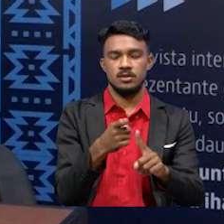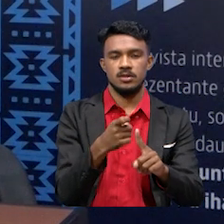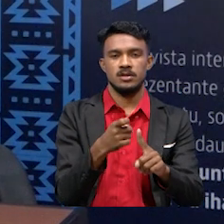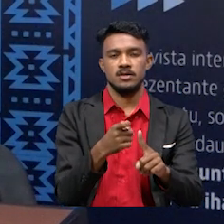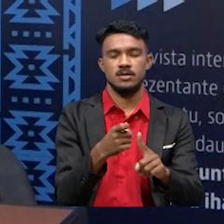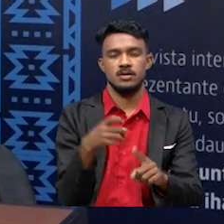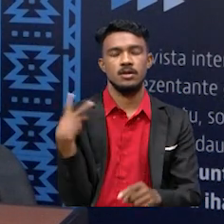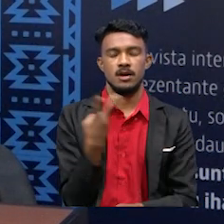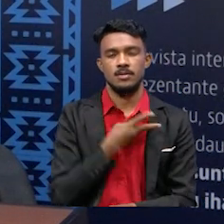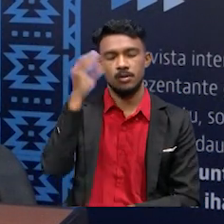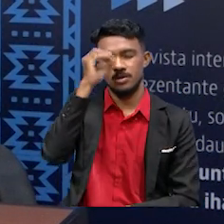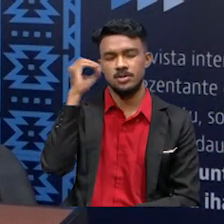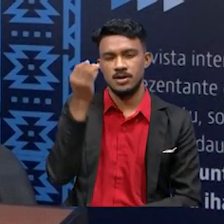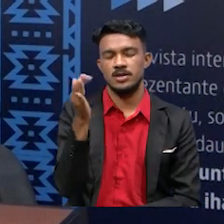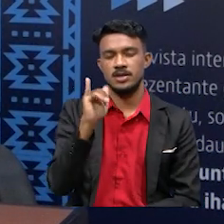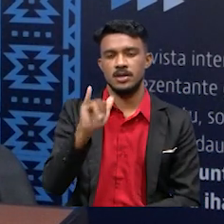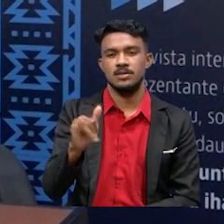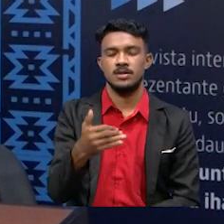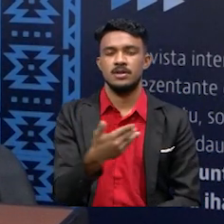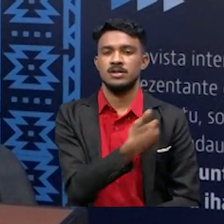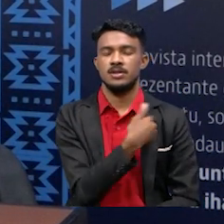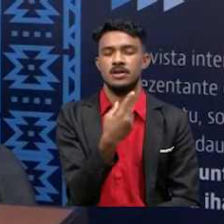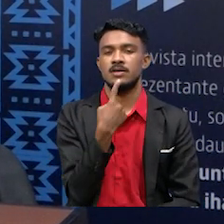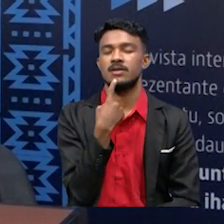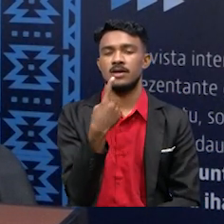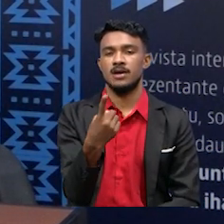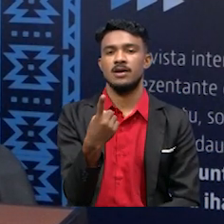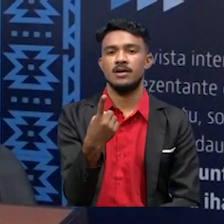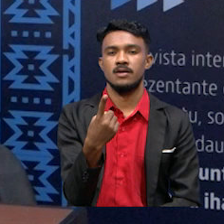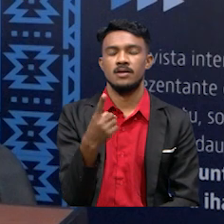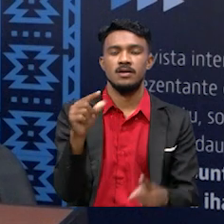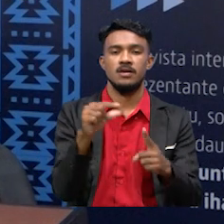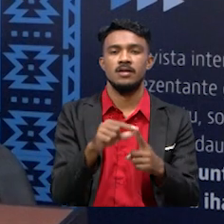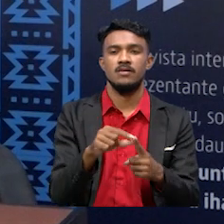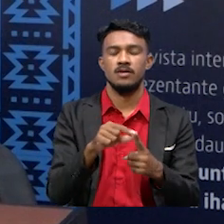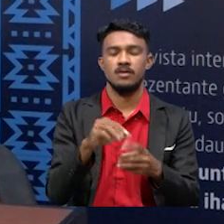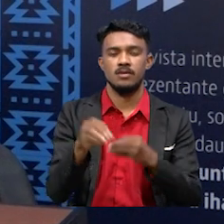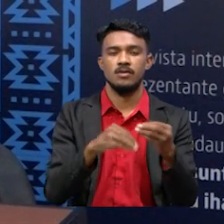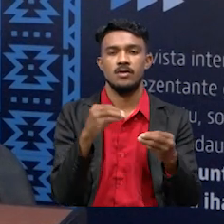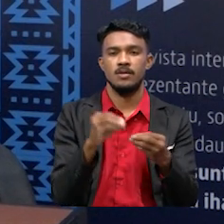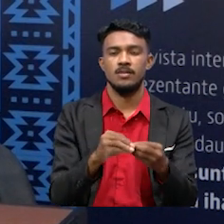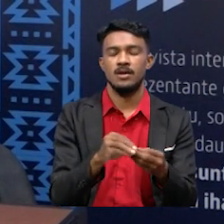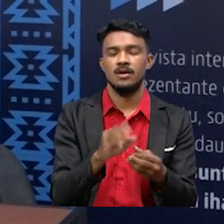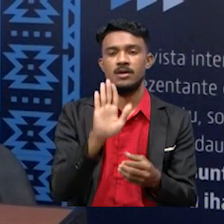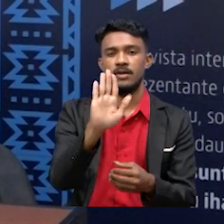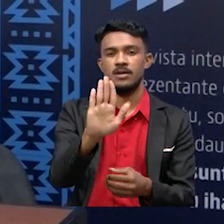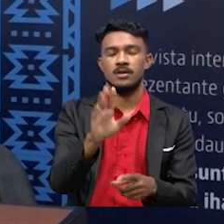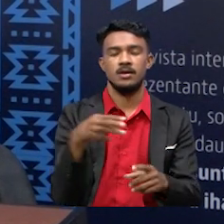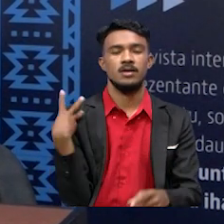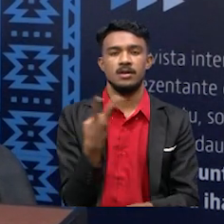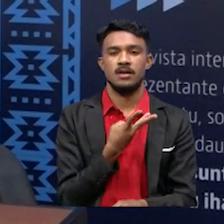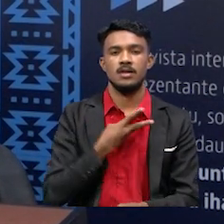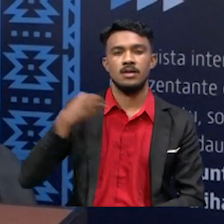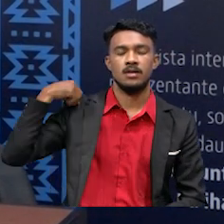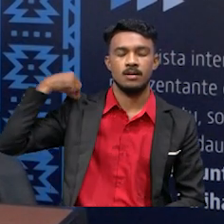husi ami observador sira mo sida dihang hato o asunto signifikante ruma husi tenia pe